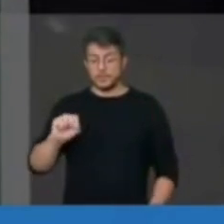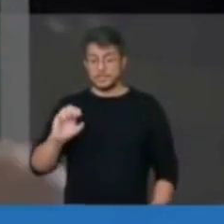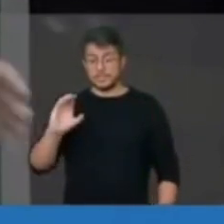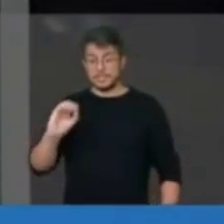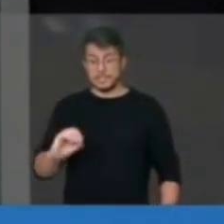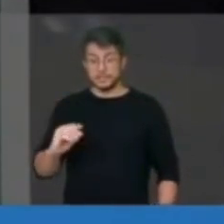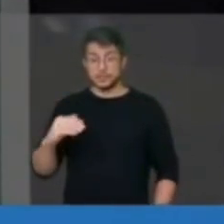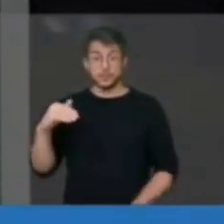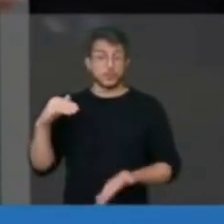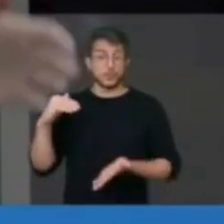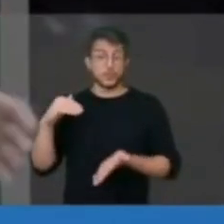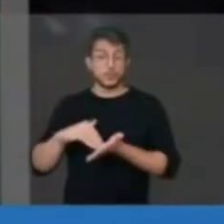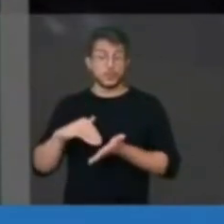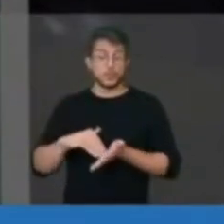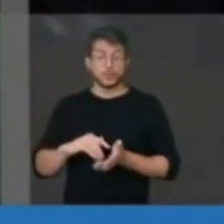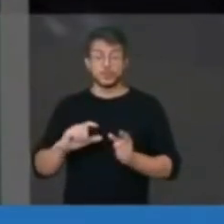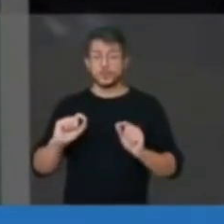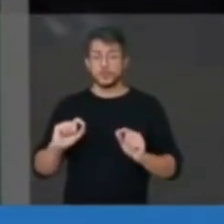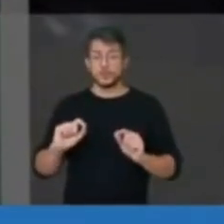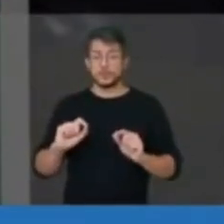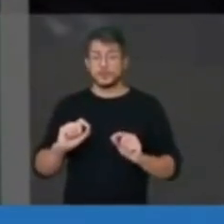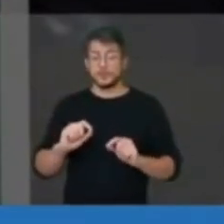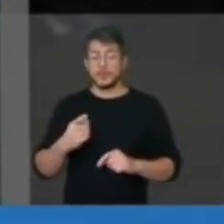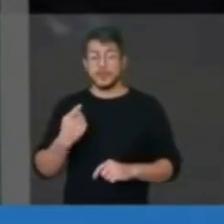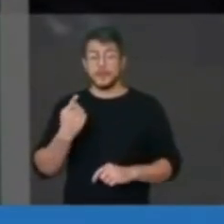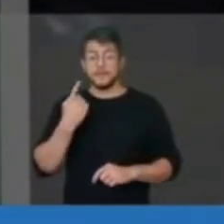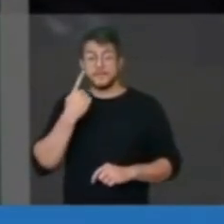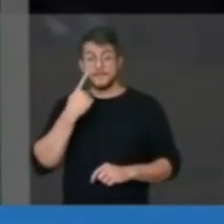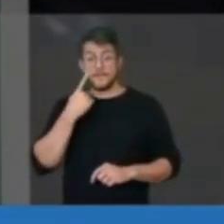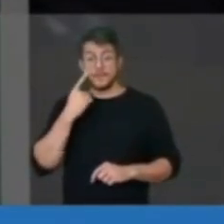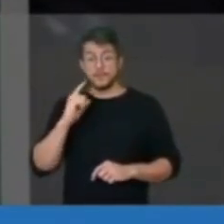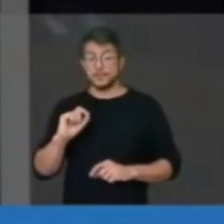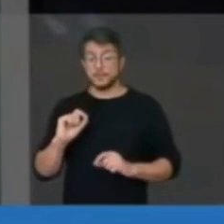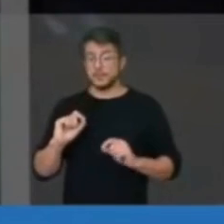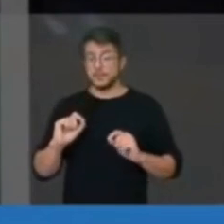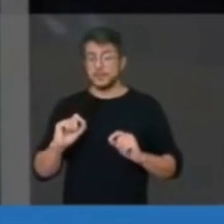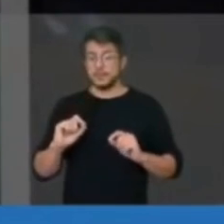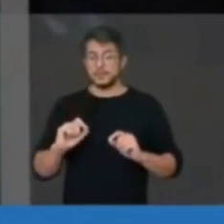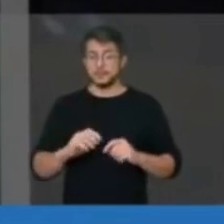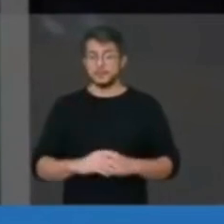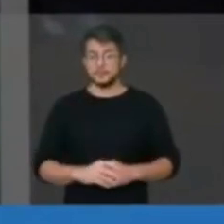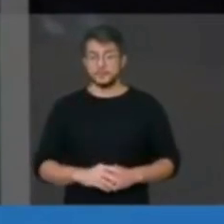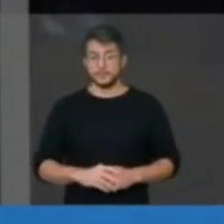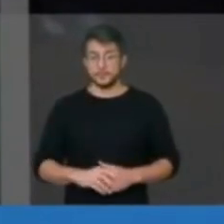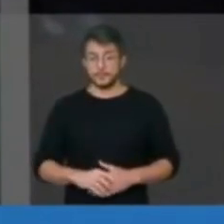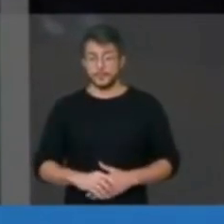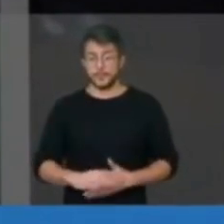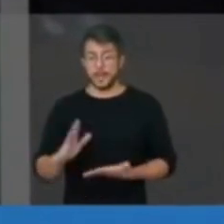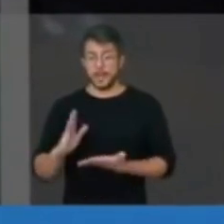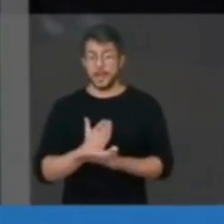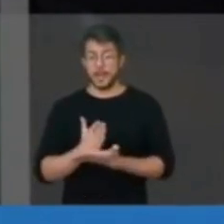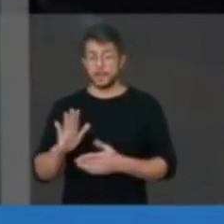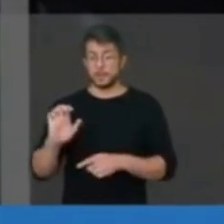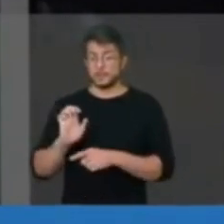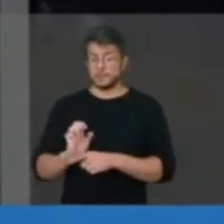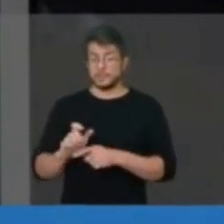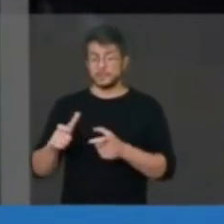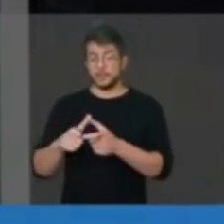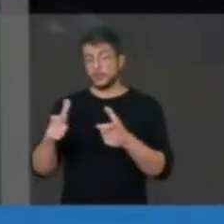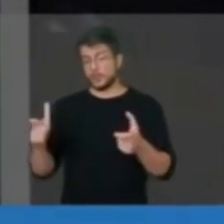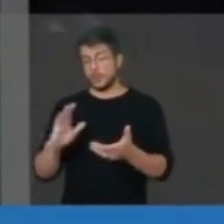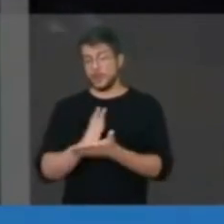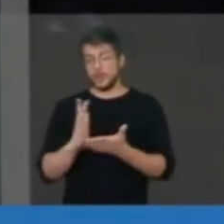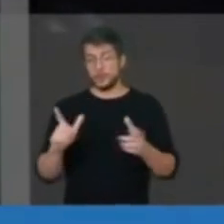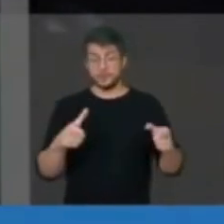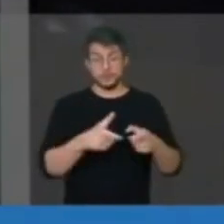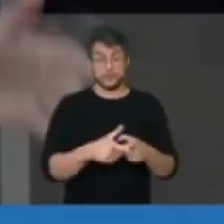em que aferiu que houve uma redução e um aumento também em alguns estados. Meu estado, por exemplo,